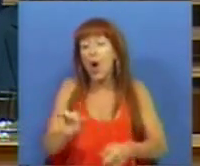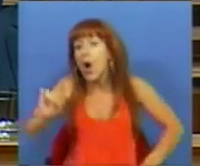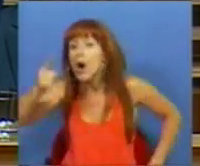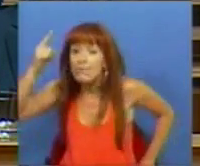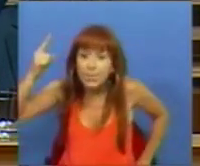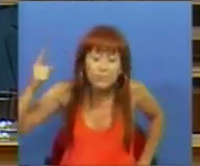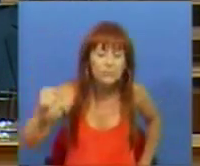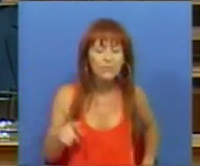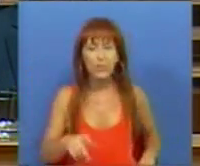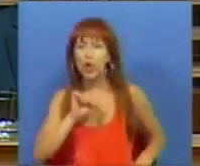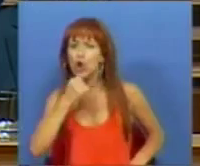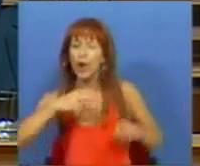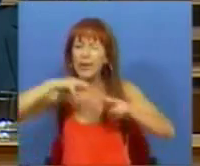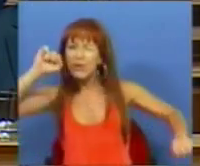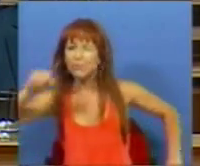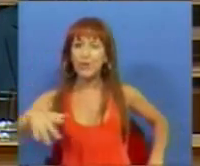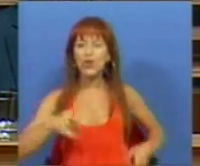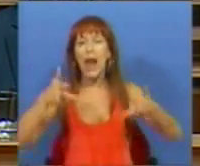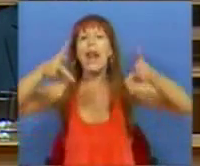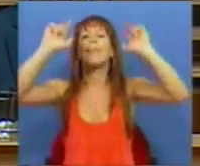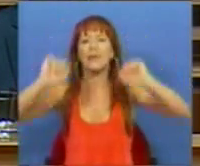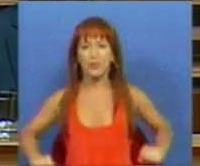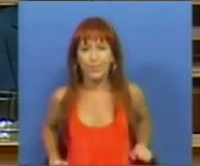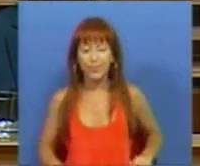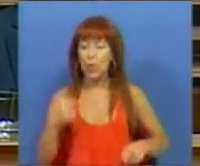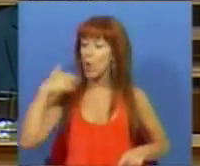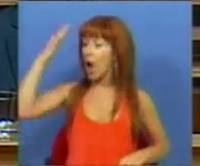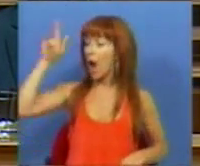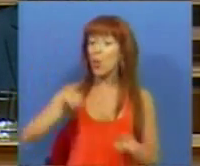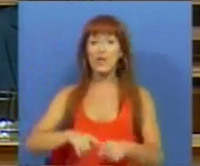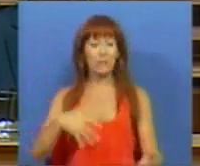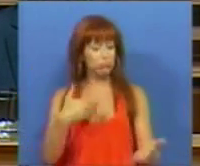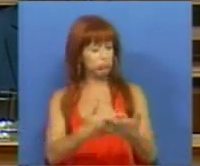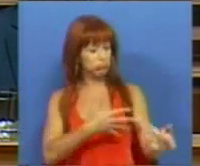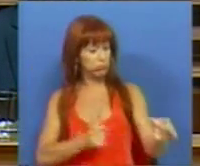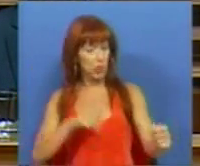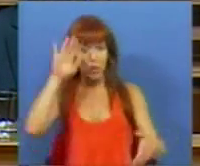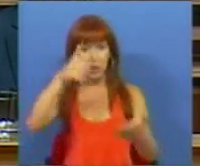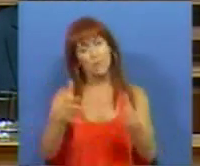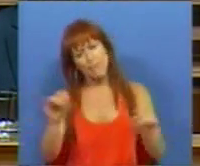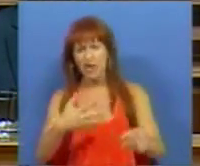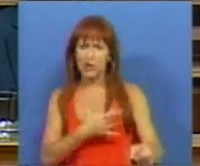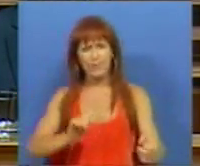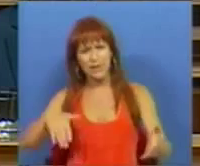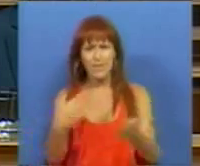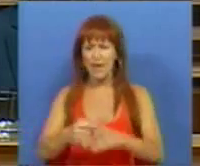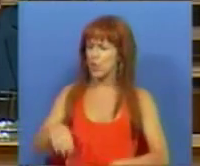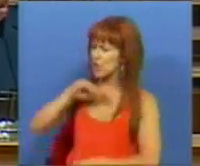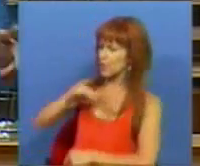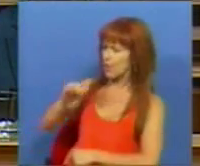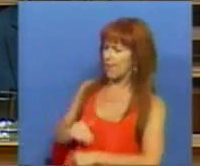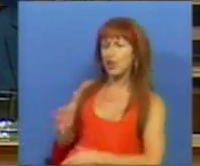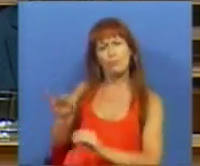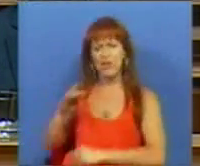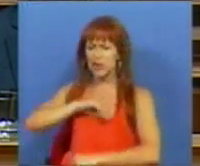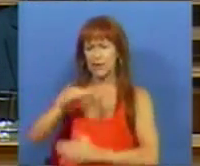ser no código genético do liberalismo. Os que acham que perante o desemprego a solução é mais desemprego, perante salários baixos